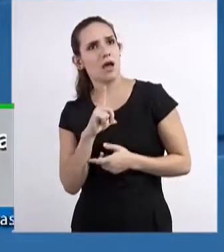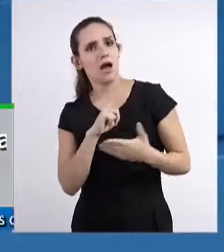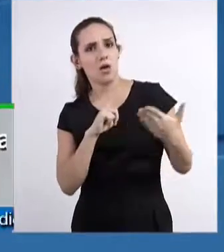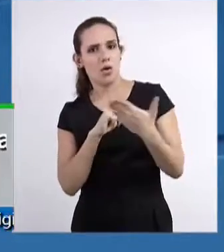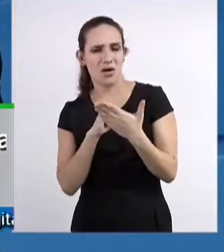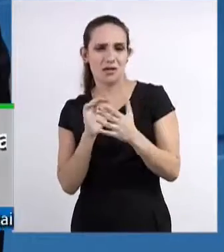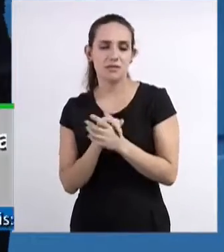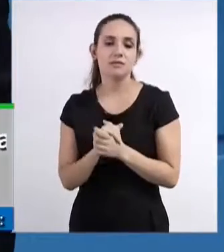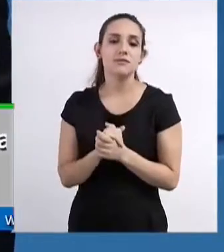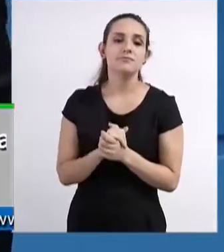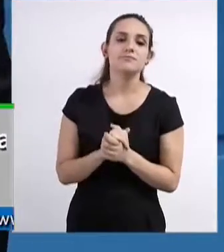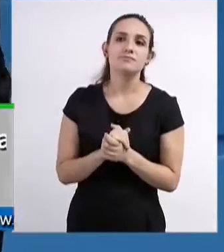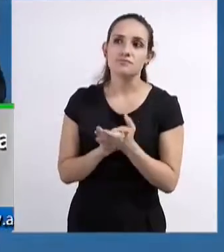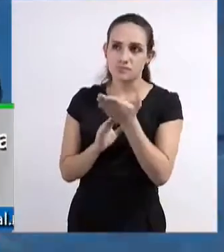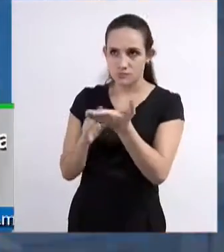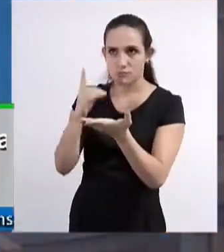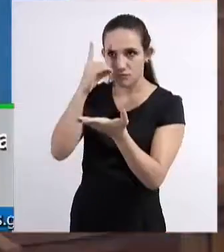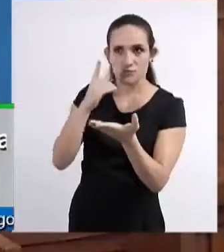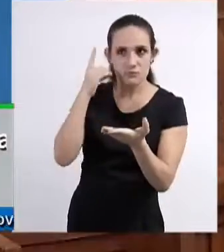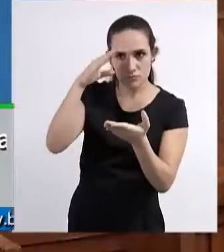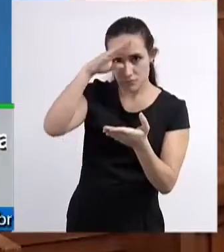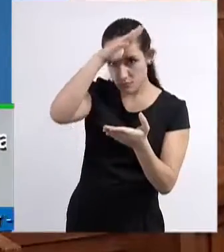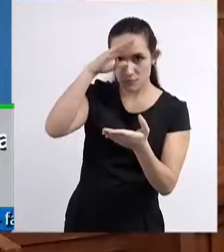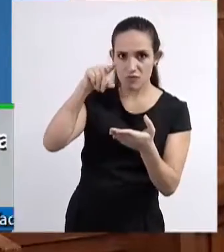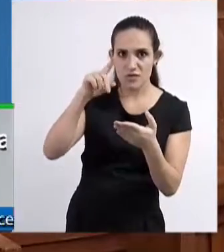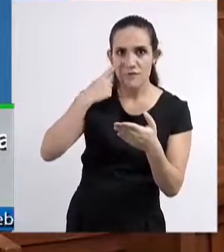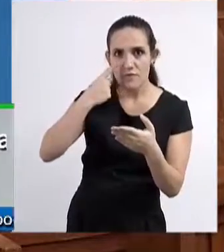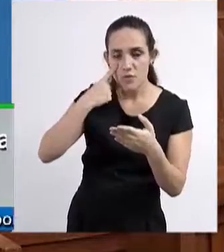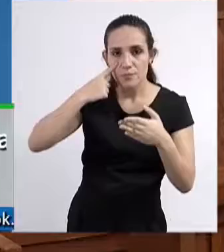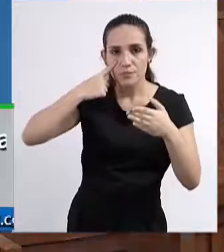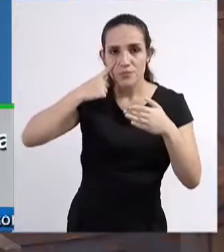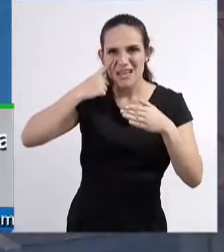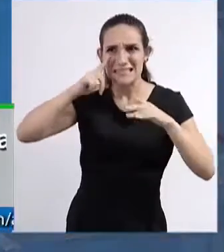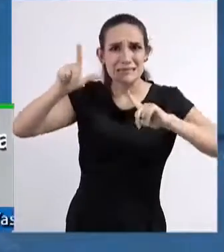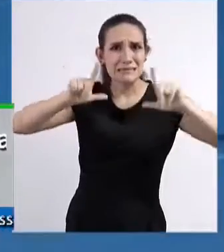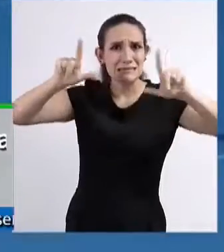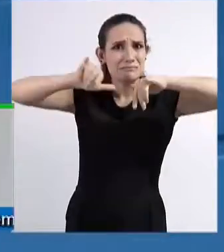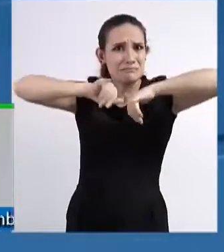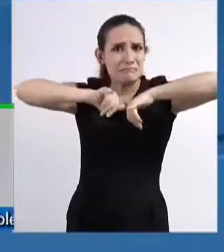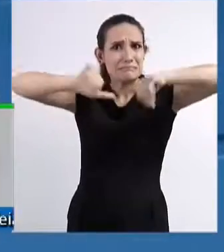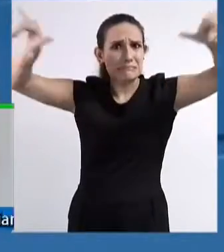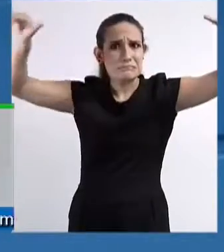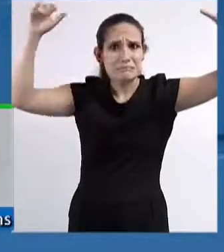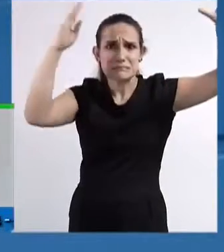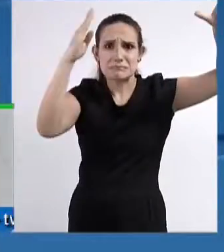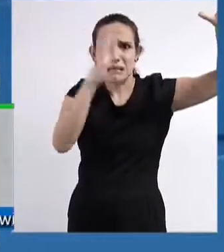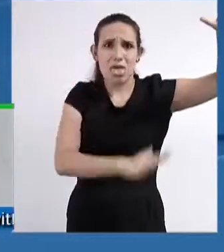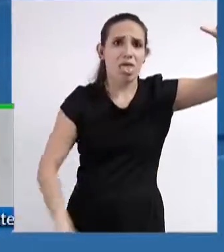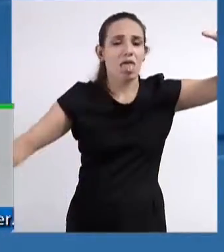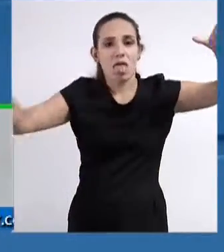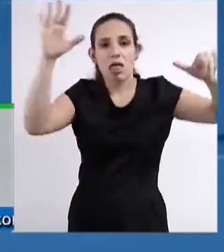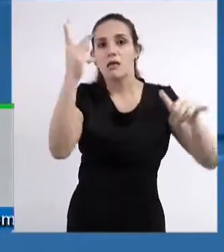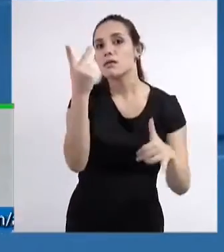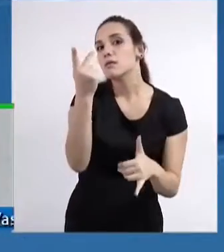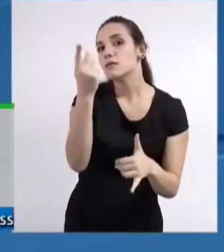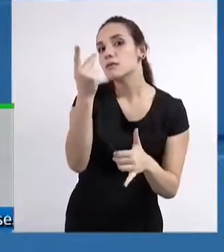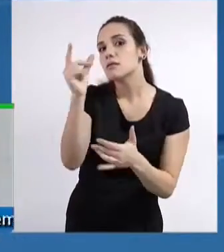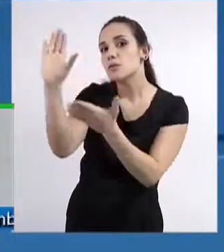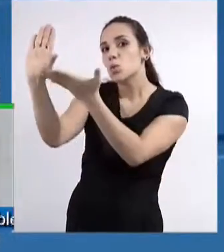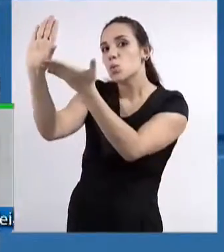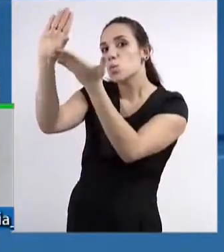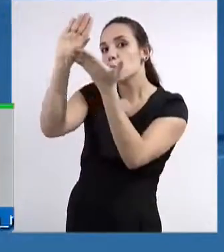deputado Barbosinha, a divulgação em nível nacional do montante que é destinado à